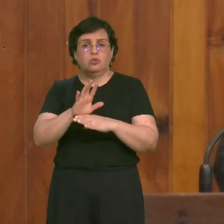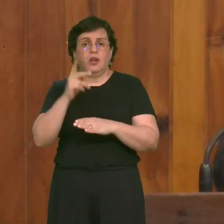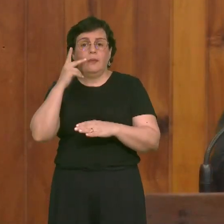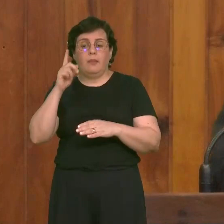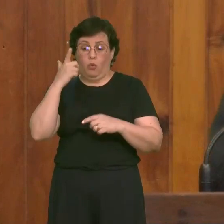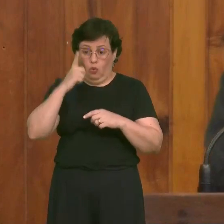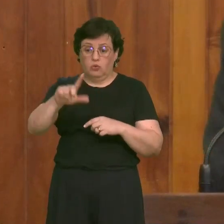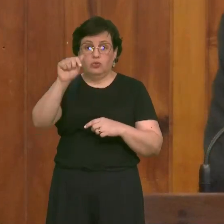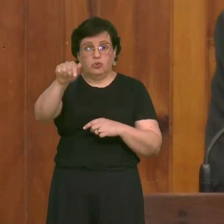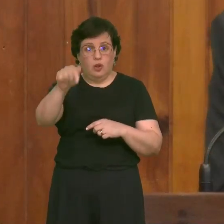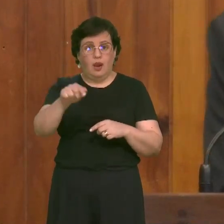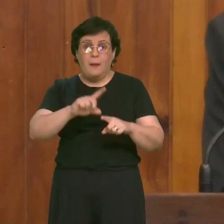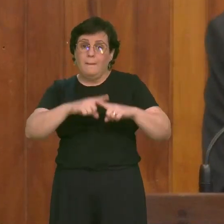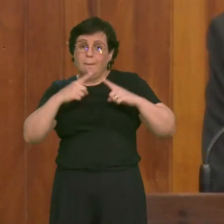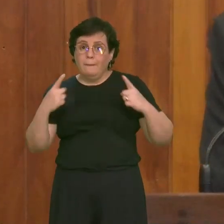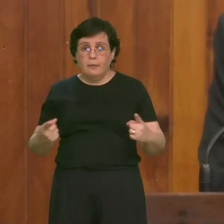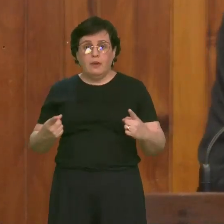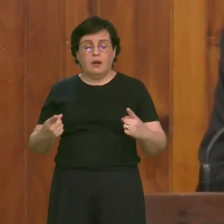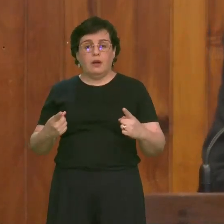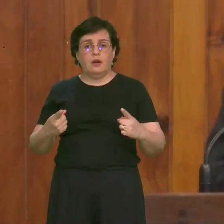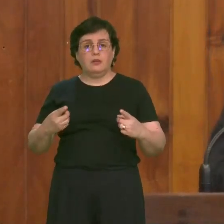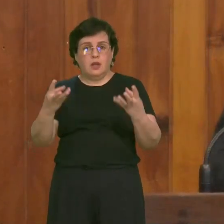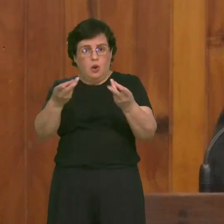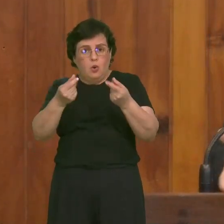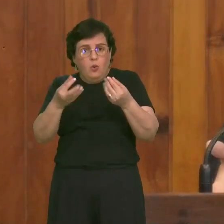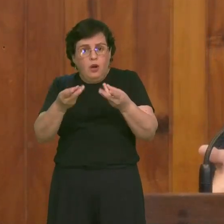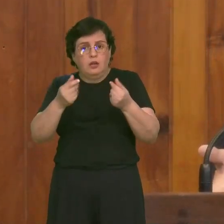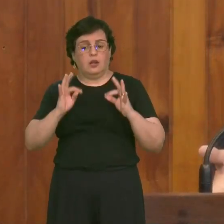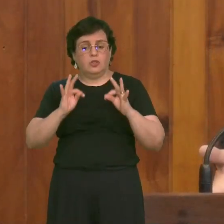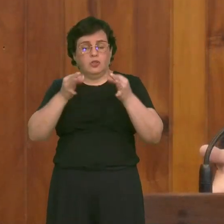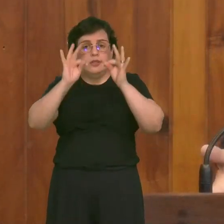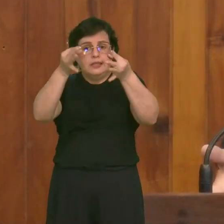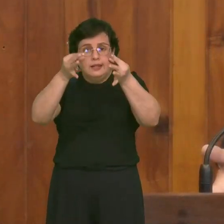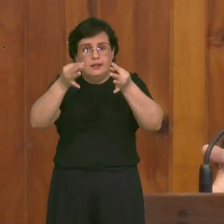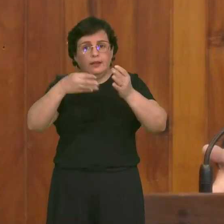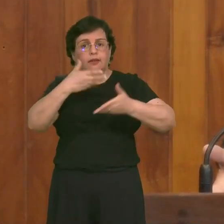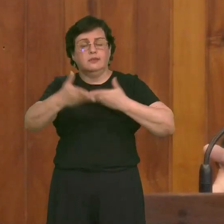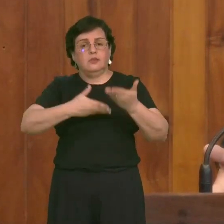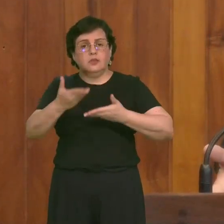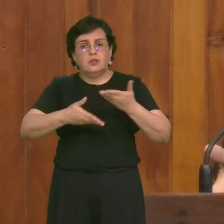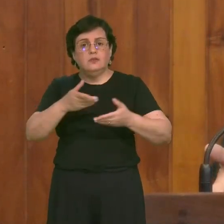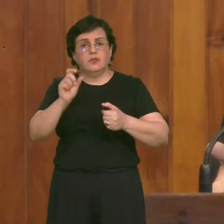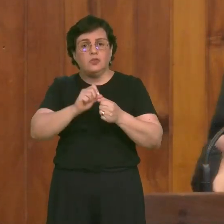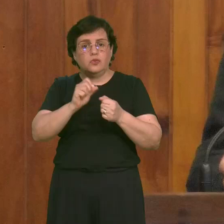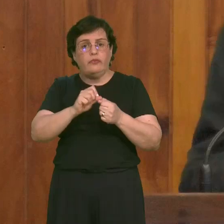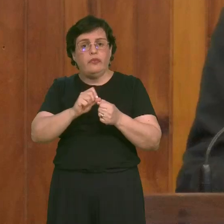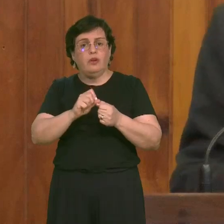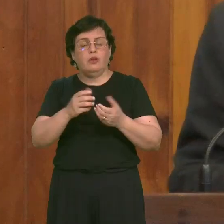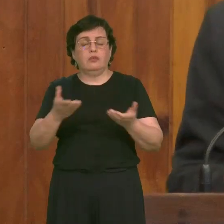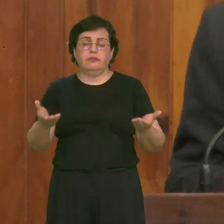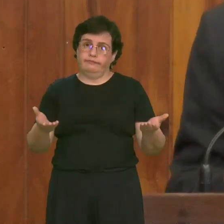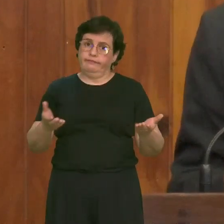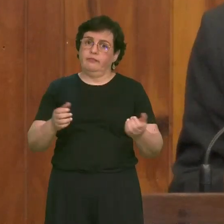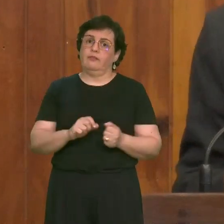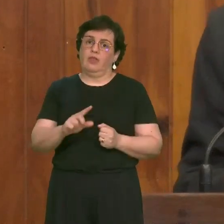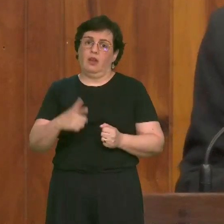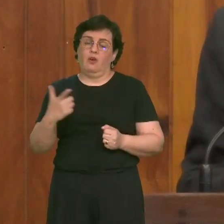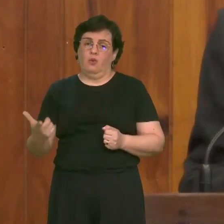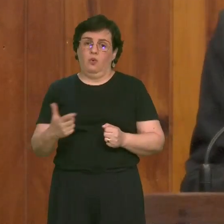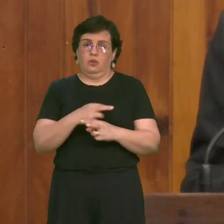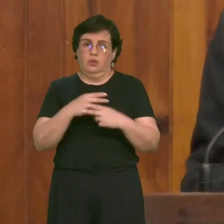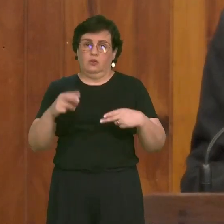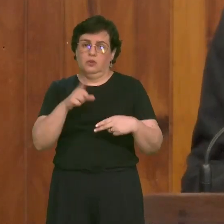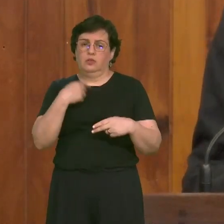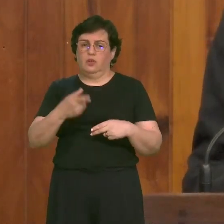é a questão de garantia da qualidade técnica do serviço que vai ser prestado uma outra questão nós tivemos